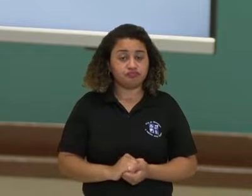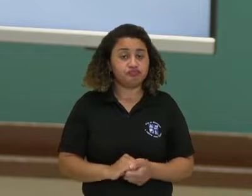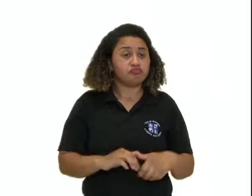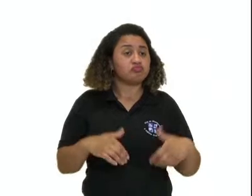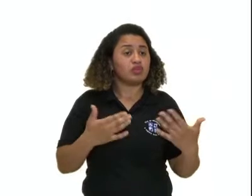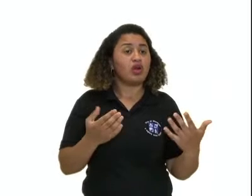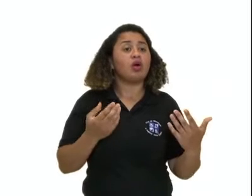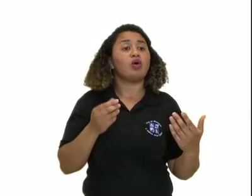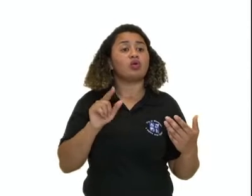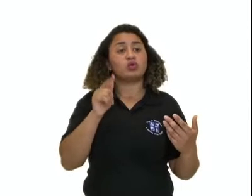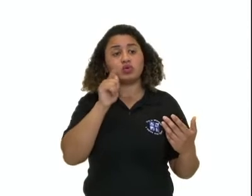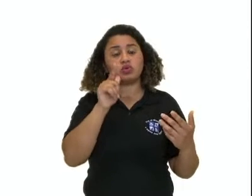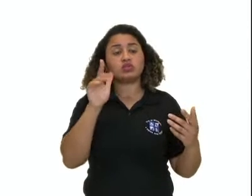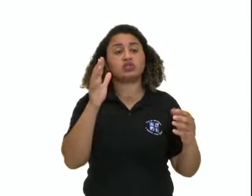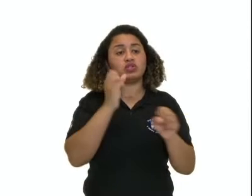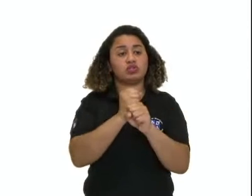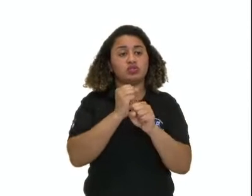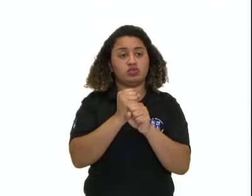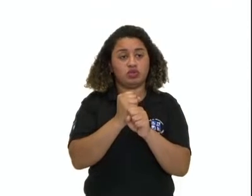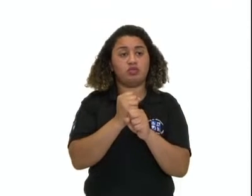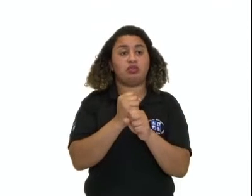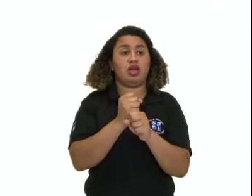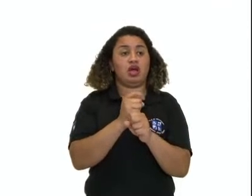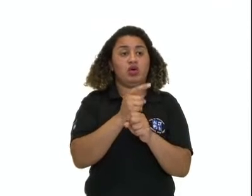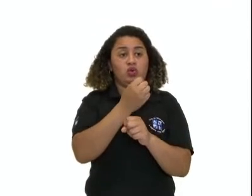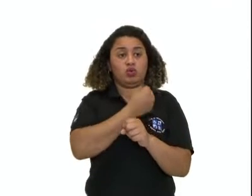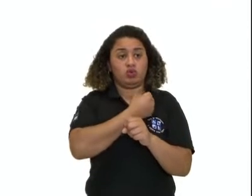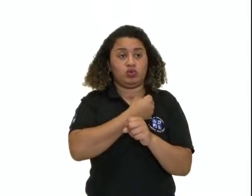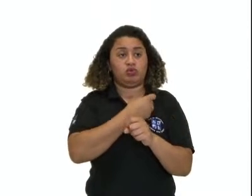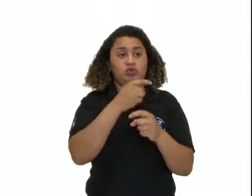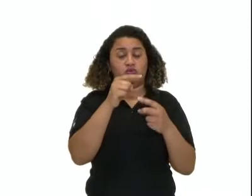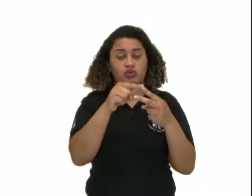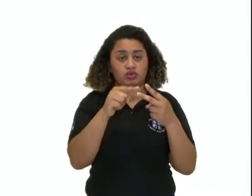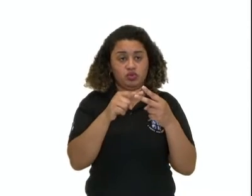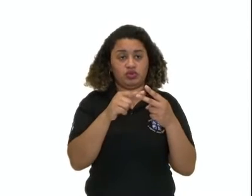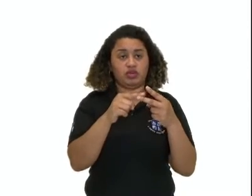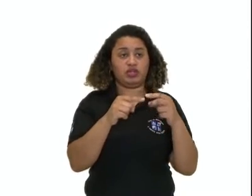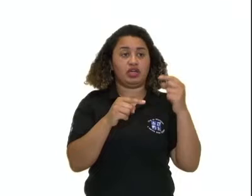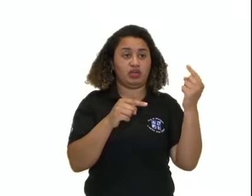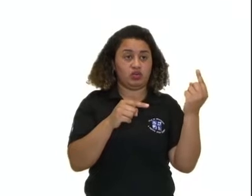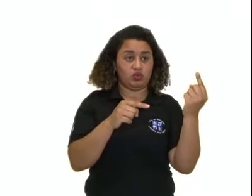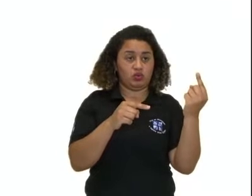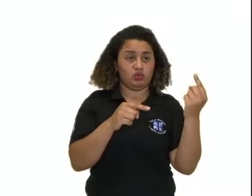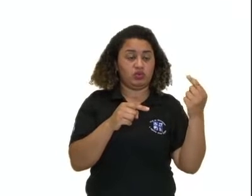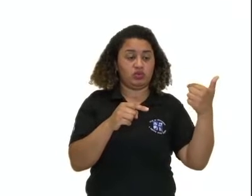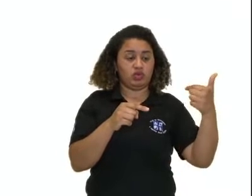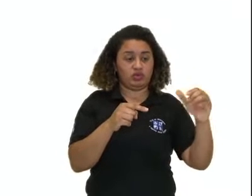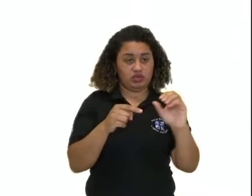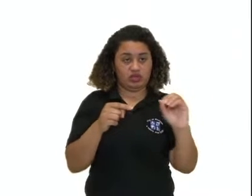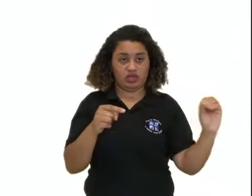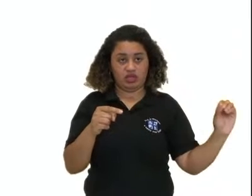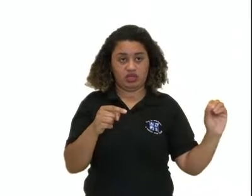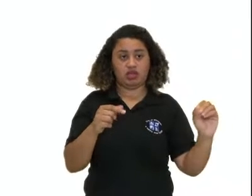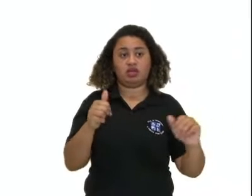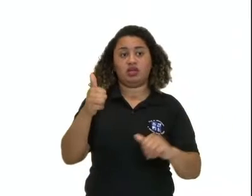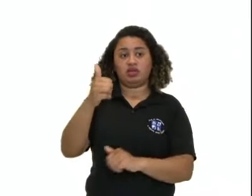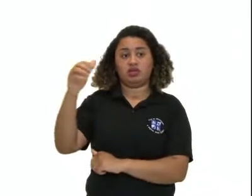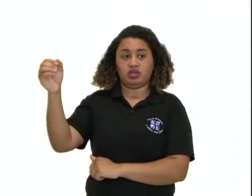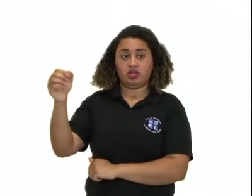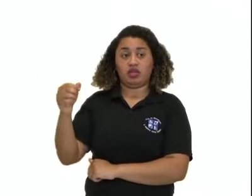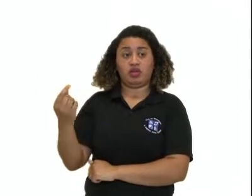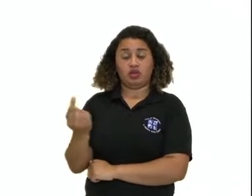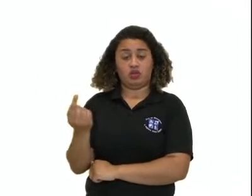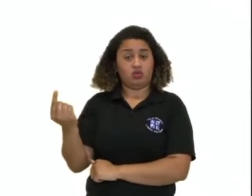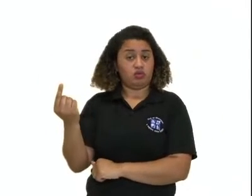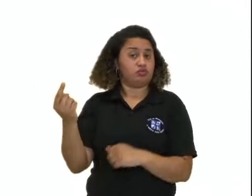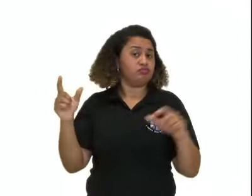Como são somados duas vezes o mesmo número, por exemplo, o 1 e o 100. O 100 e o 1 é a